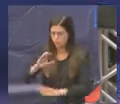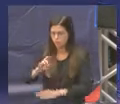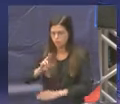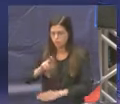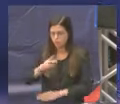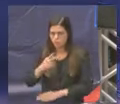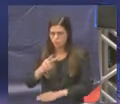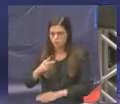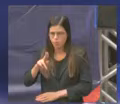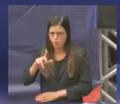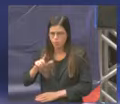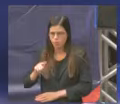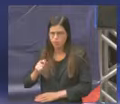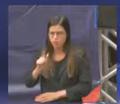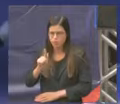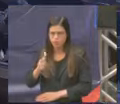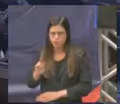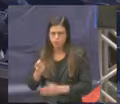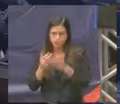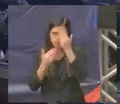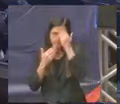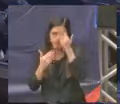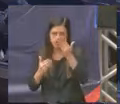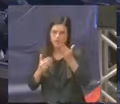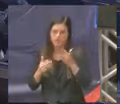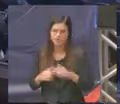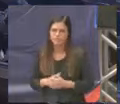todos vocês. Até mais.